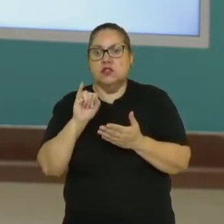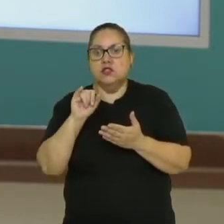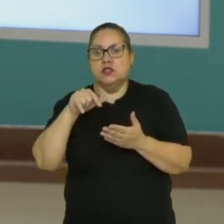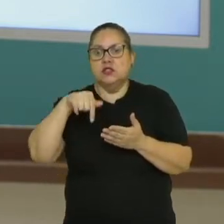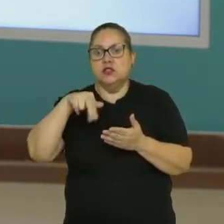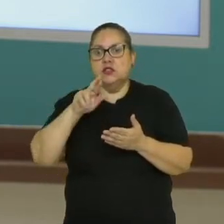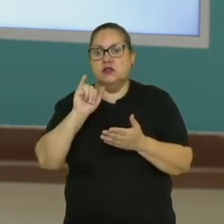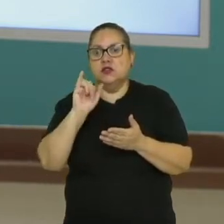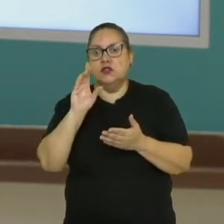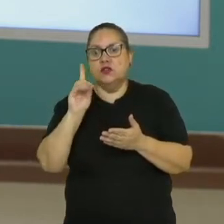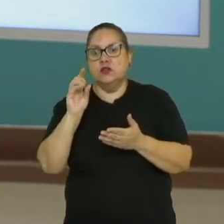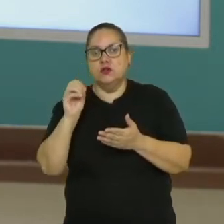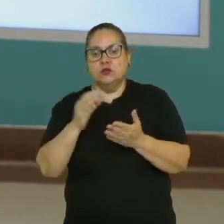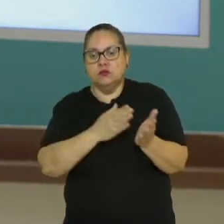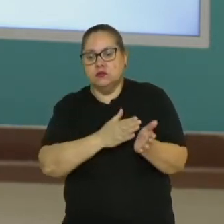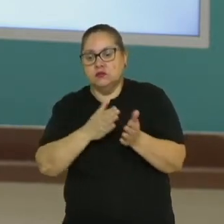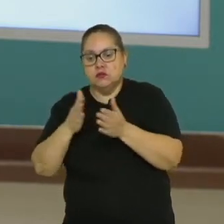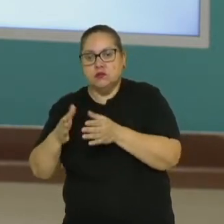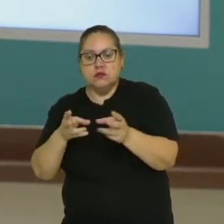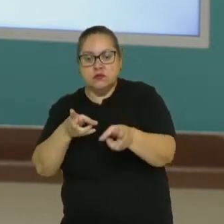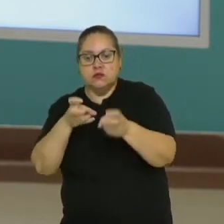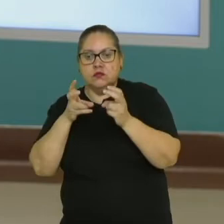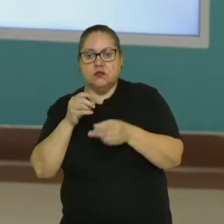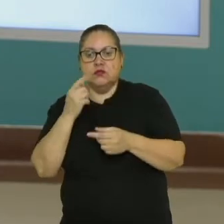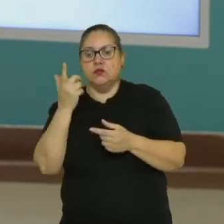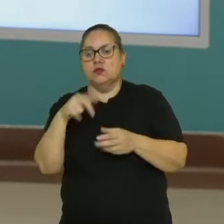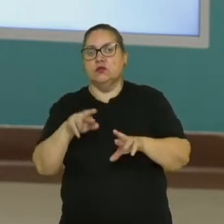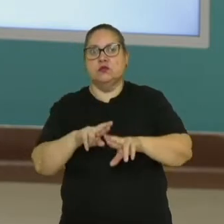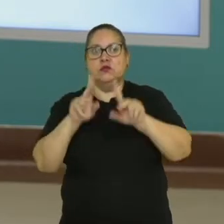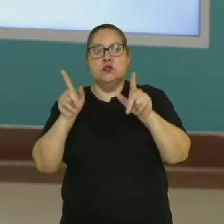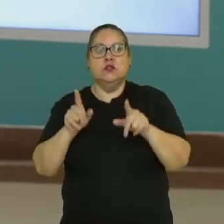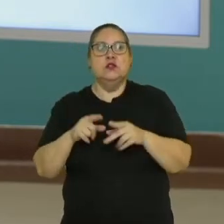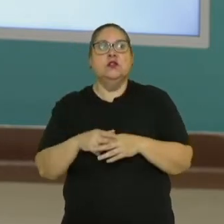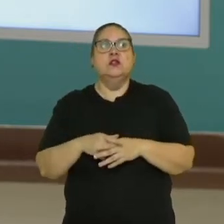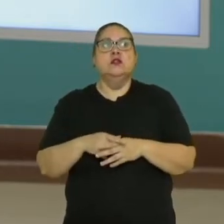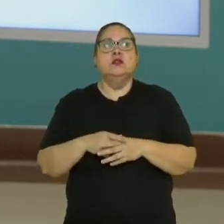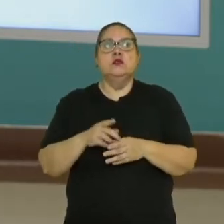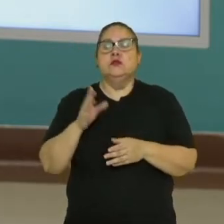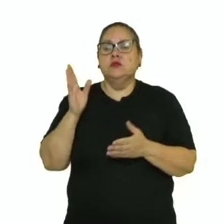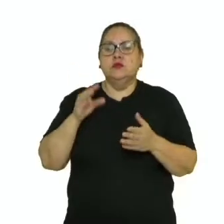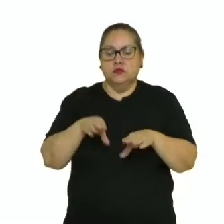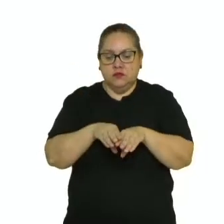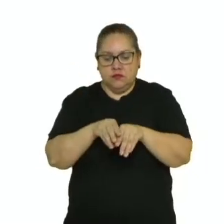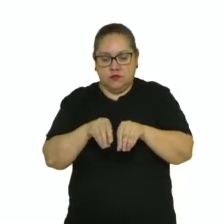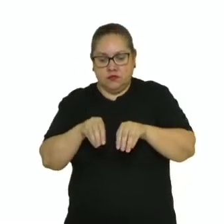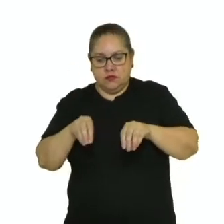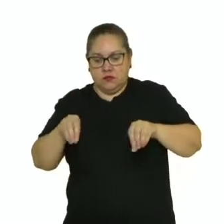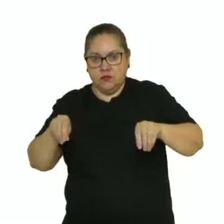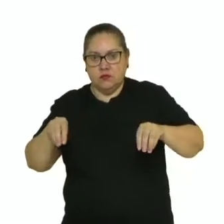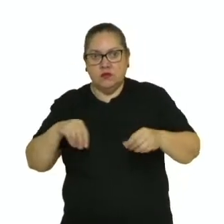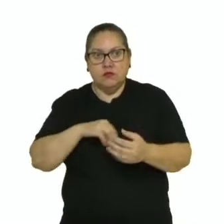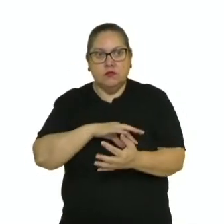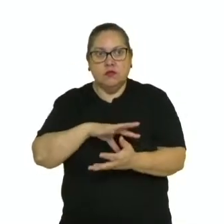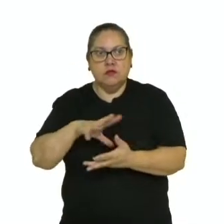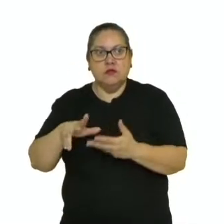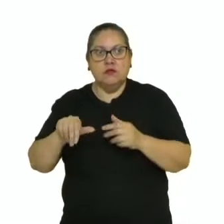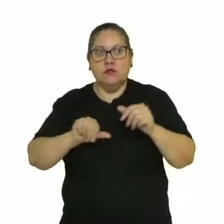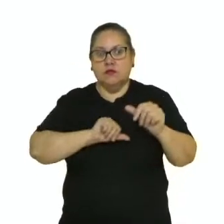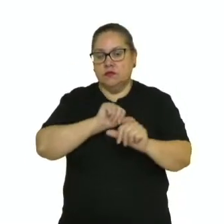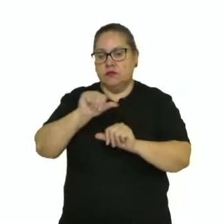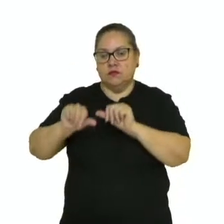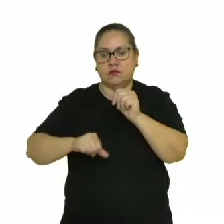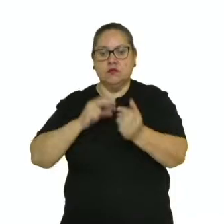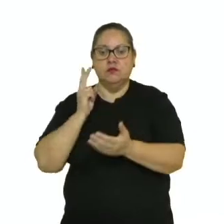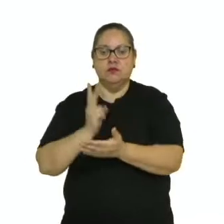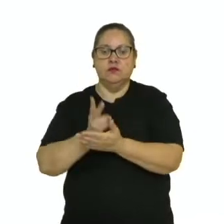ao decorrer dessa aula, nós vamos perceber outras diferenças. Então, a superfície da Terra, ela se